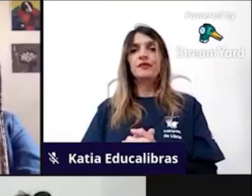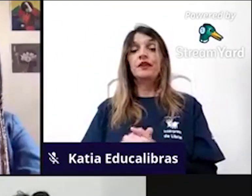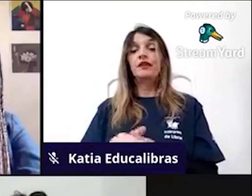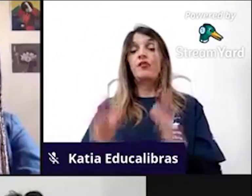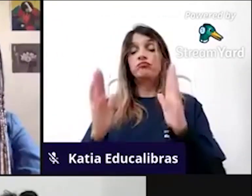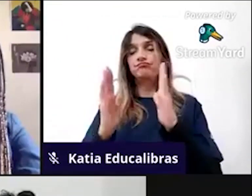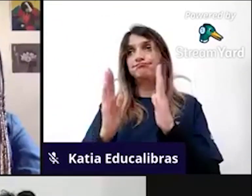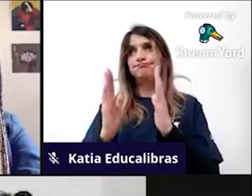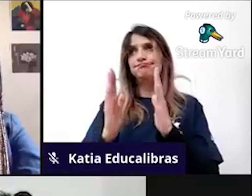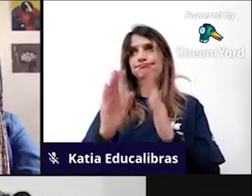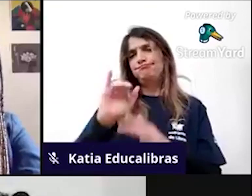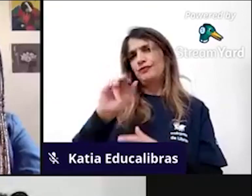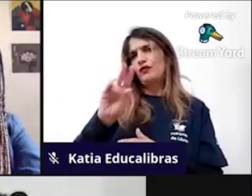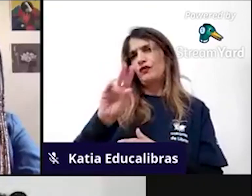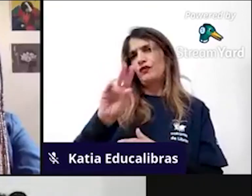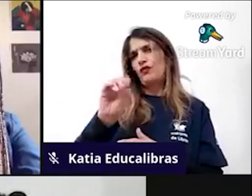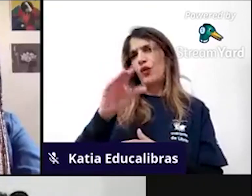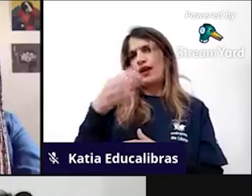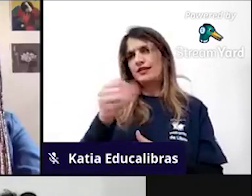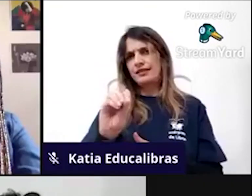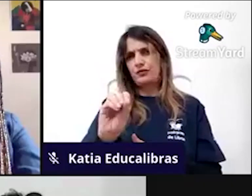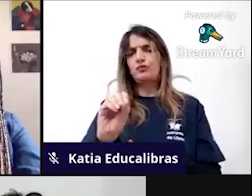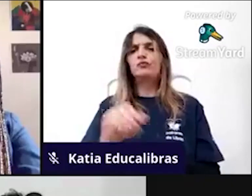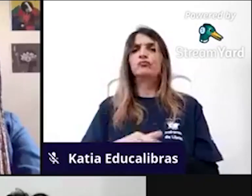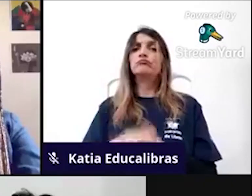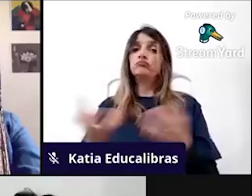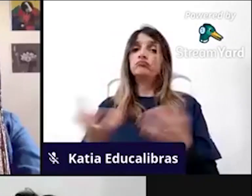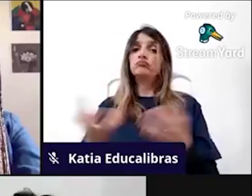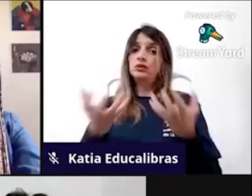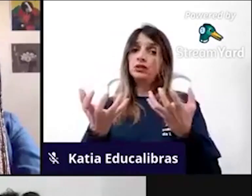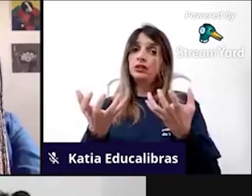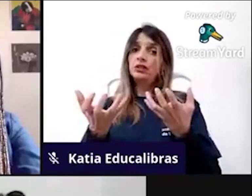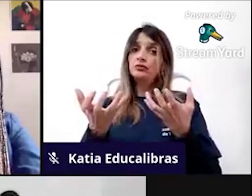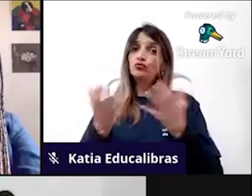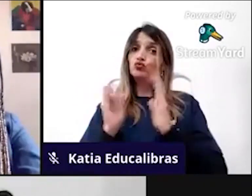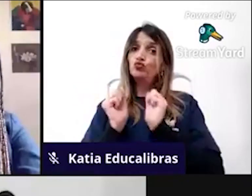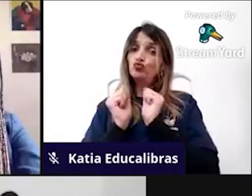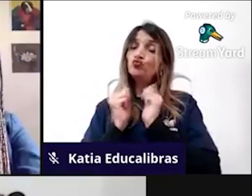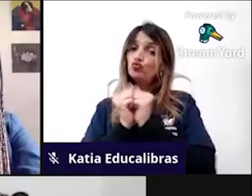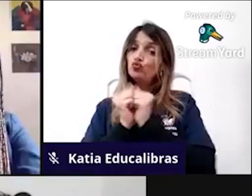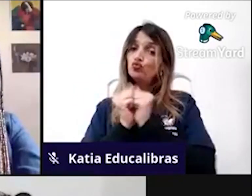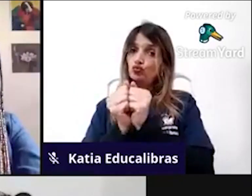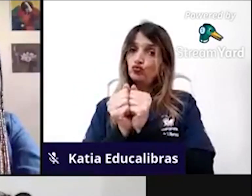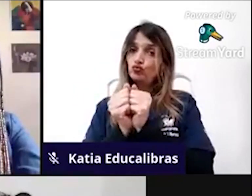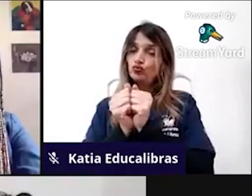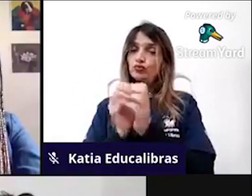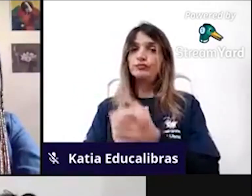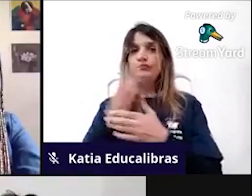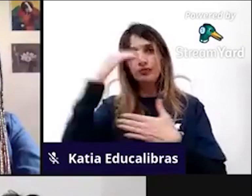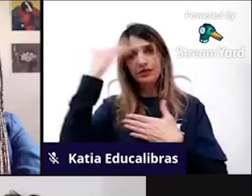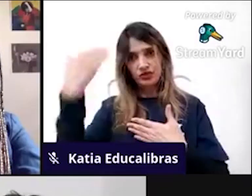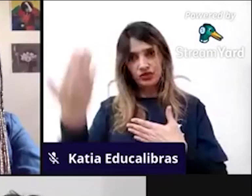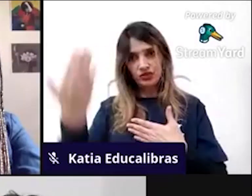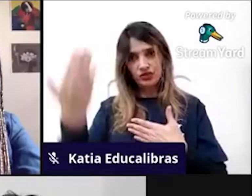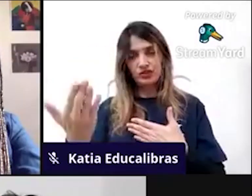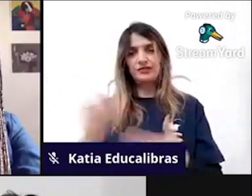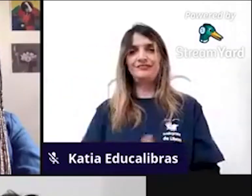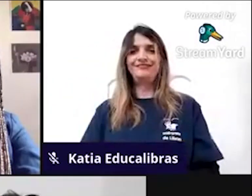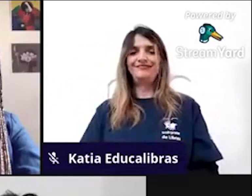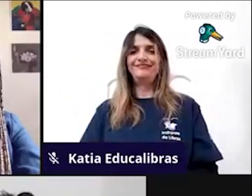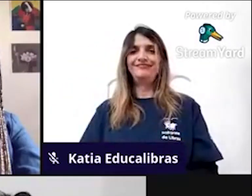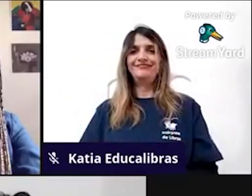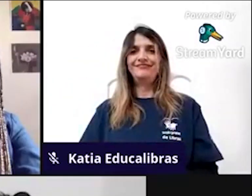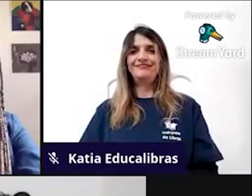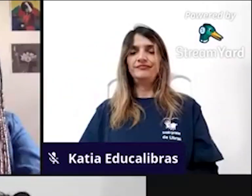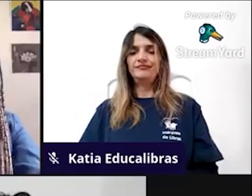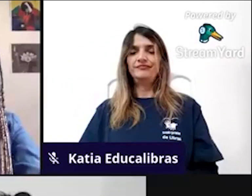que eu gostaria de partilhar com vocês como uma forma de saudá-los também para esse nosso encontro. Ela diz